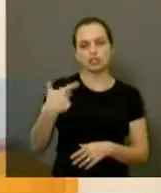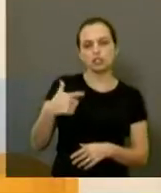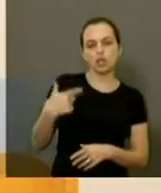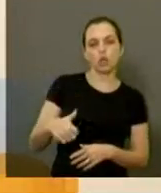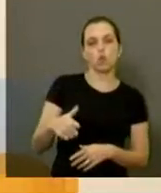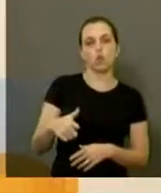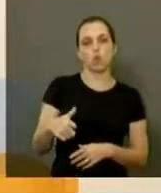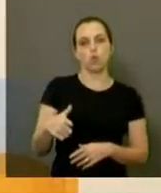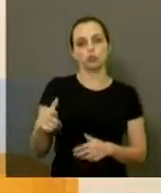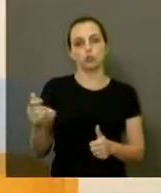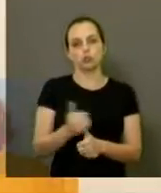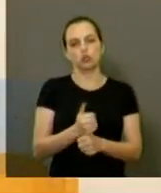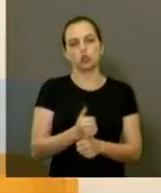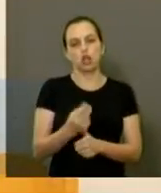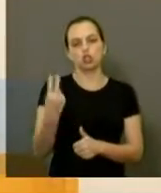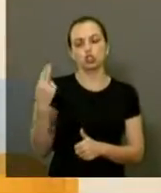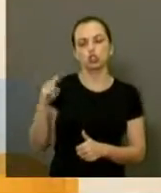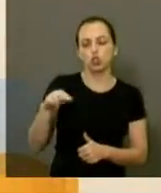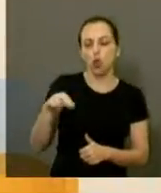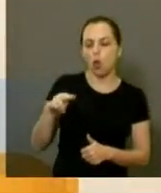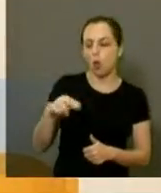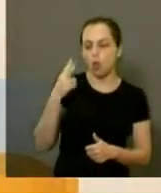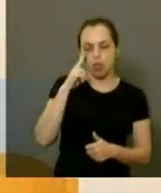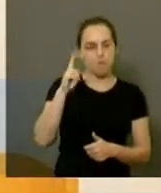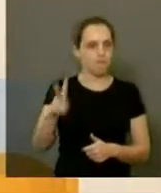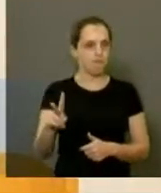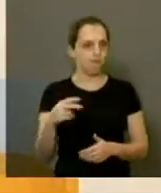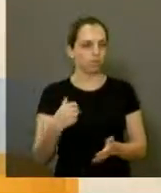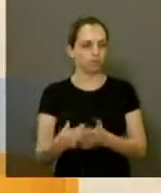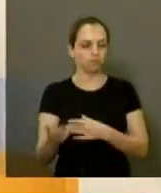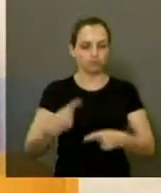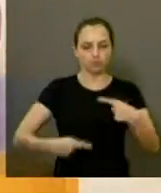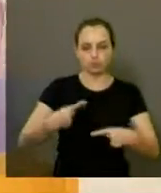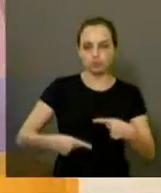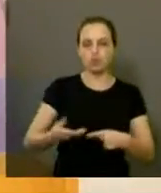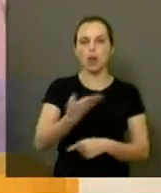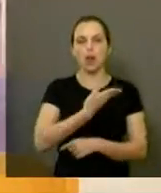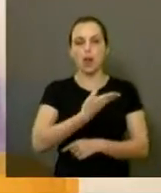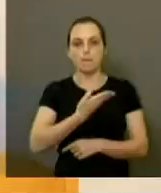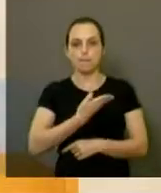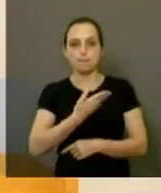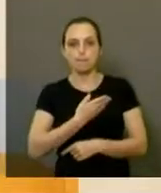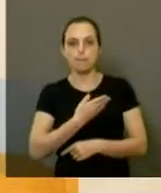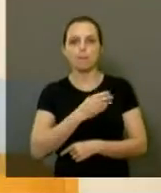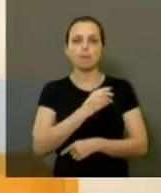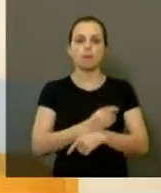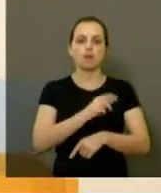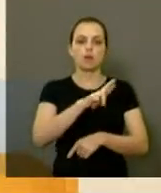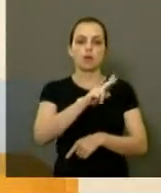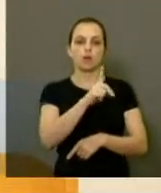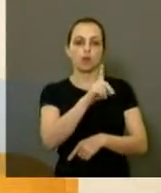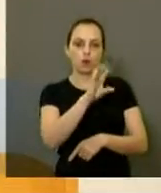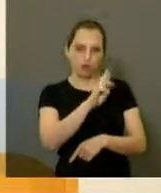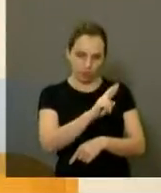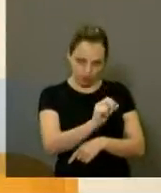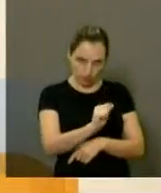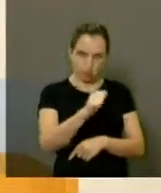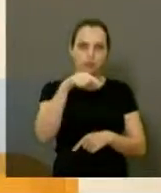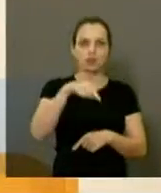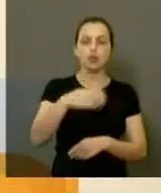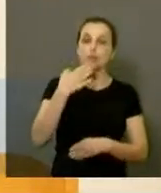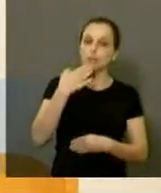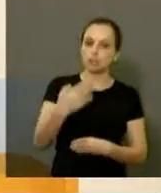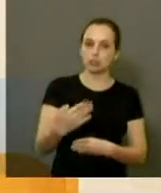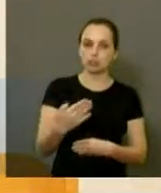debate, nunca deixei de olhar no olho de ninguém. Então, meu vereador, companheiro, amigo, Dr. Helder Riso da Mata, fica aqui o